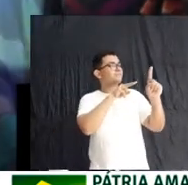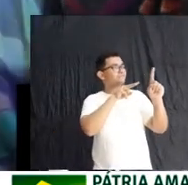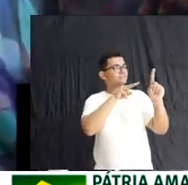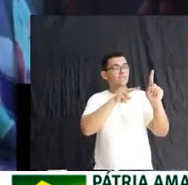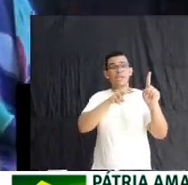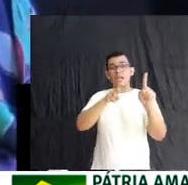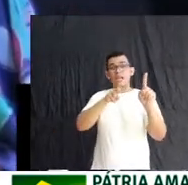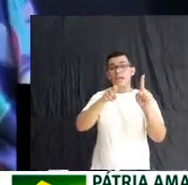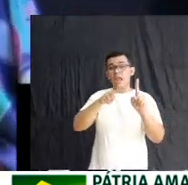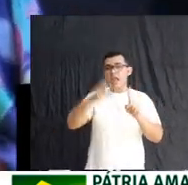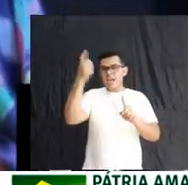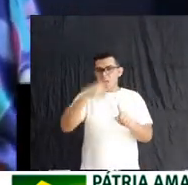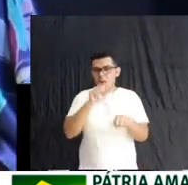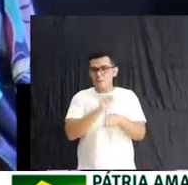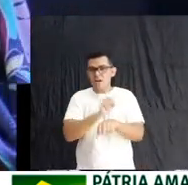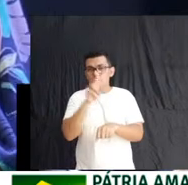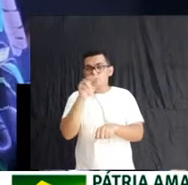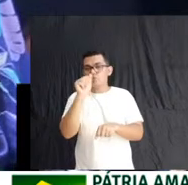não vou